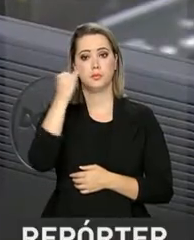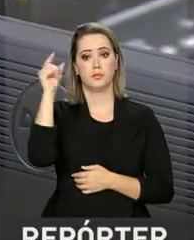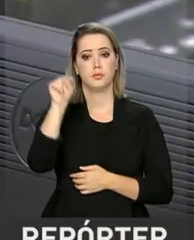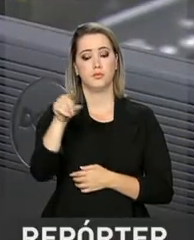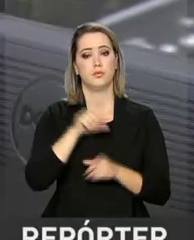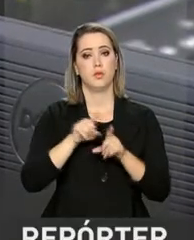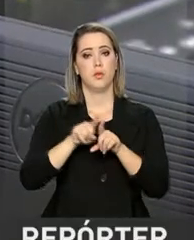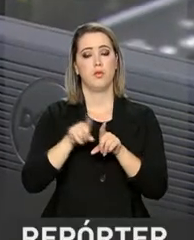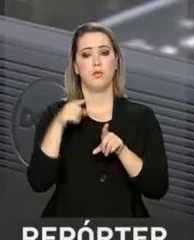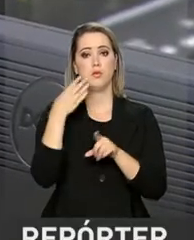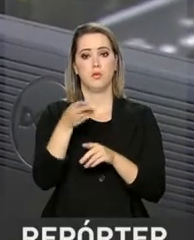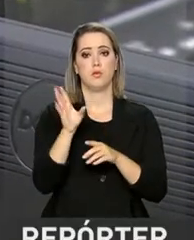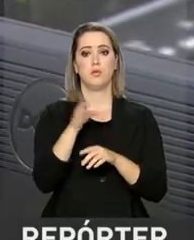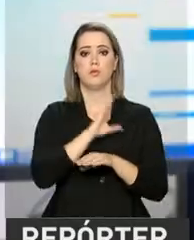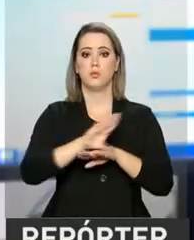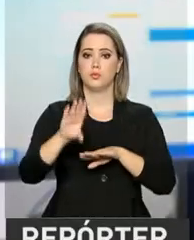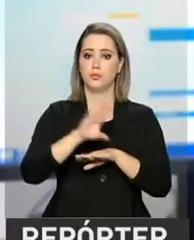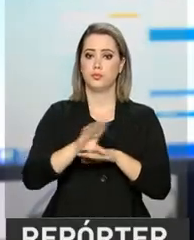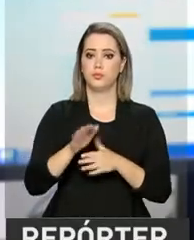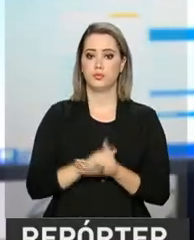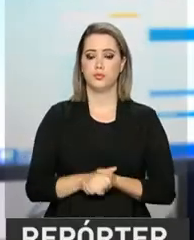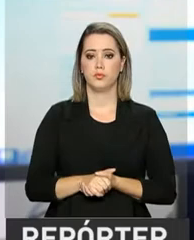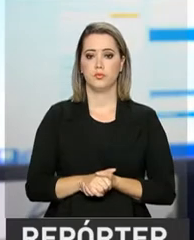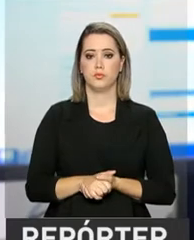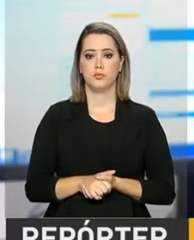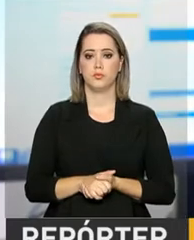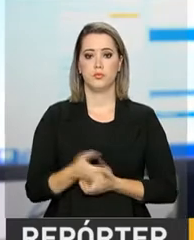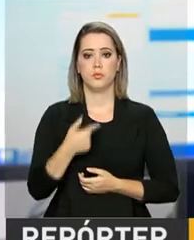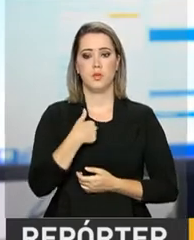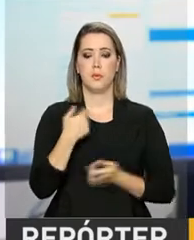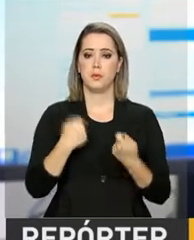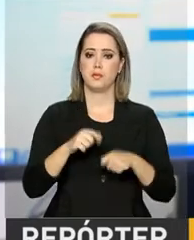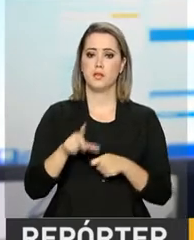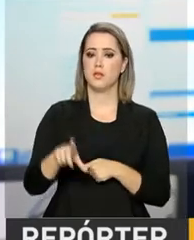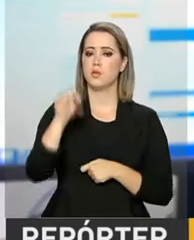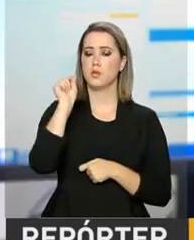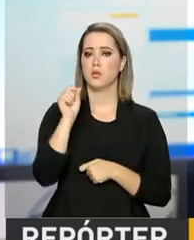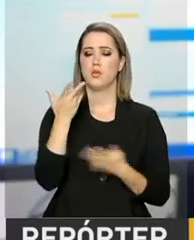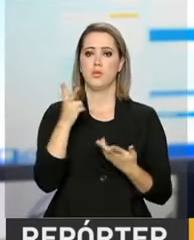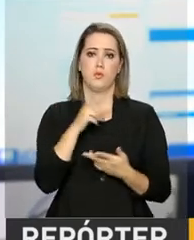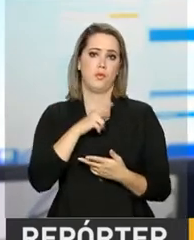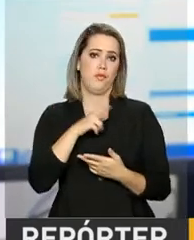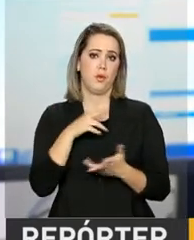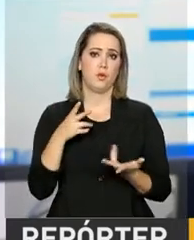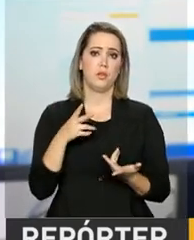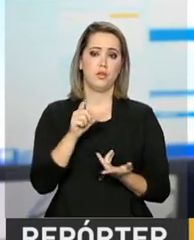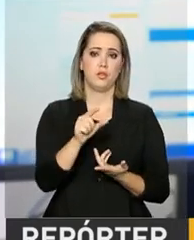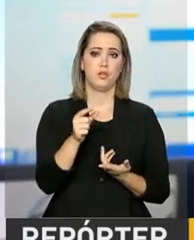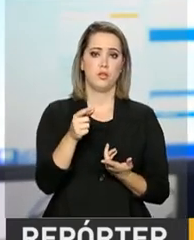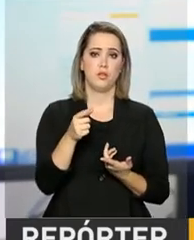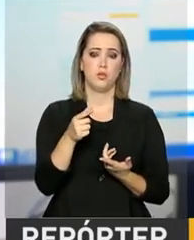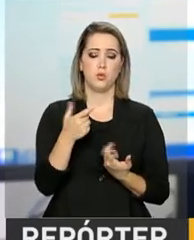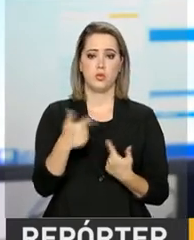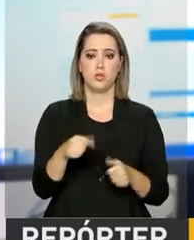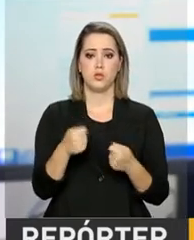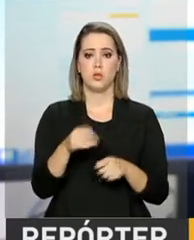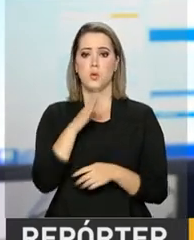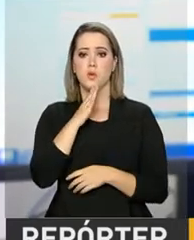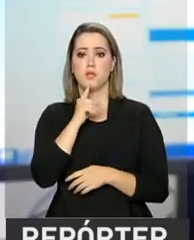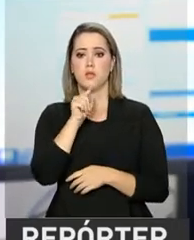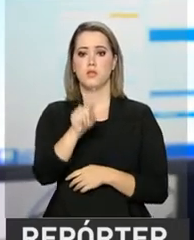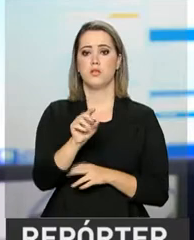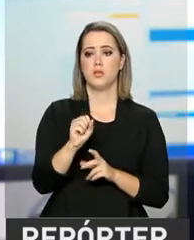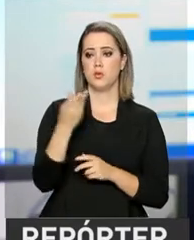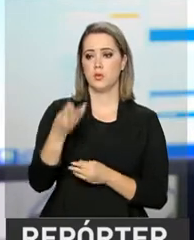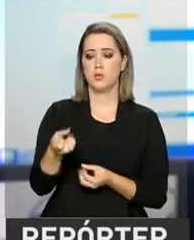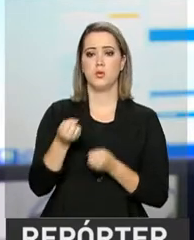disso para a sua formação eu talvez tivesse optado por uma faculdade que não tivesse tanto reconhecimento que não desce um